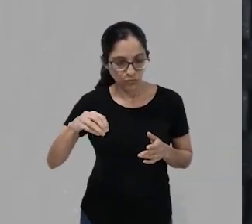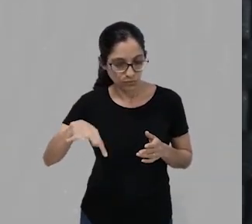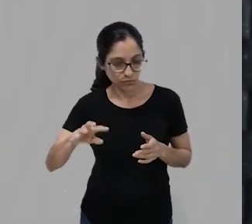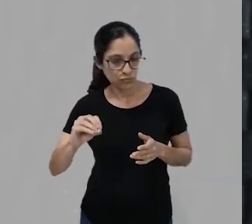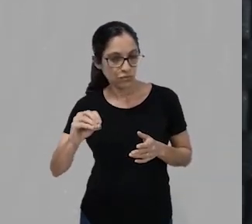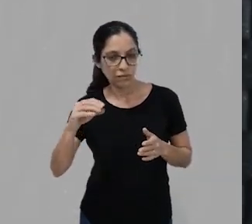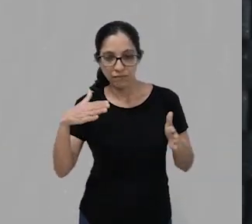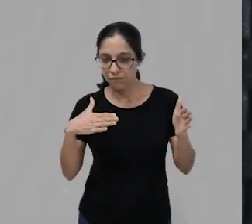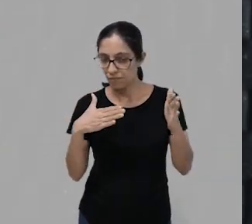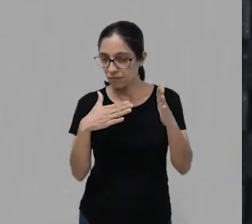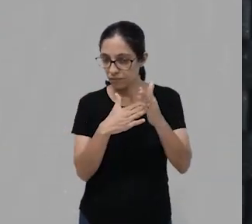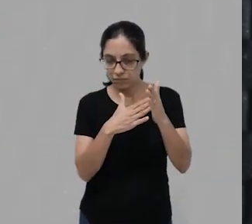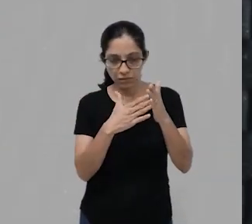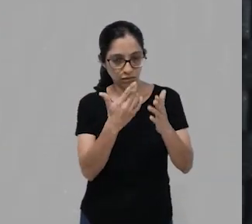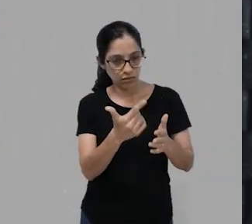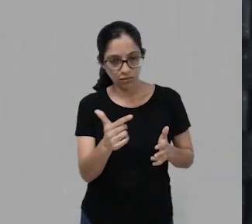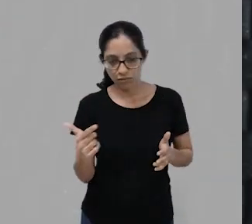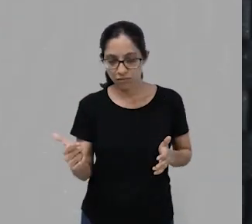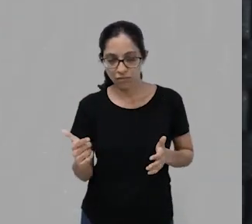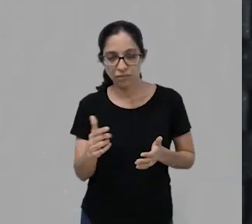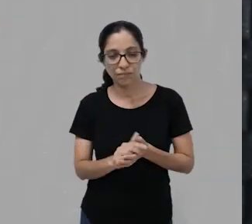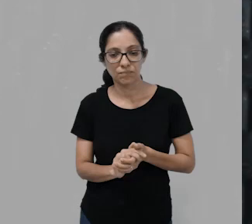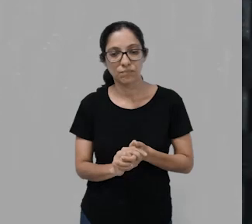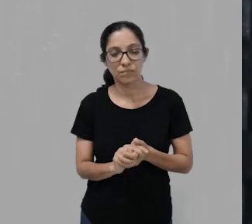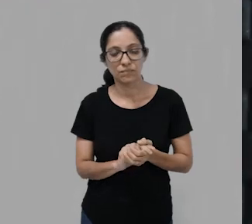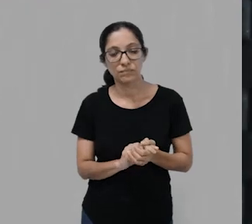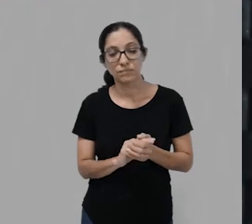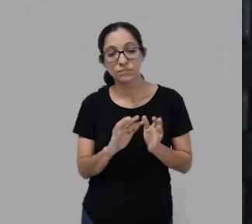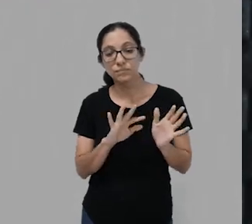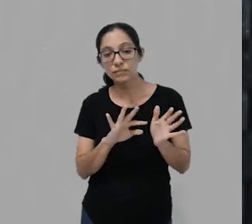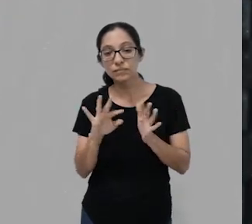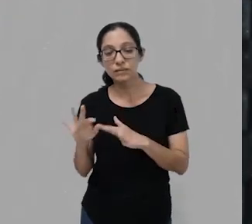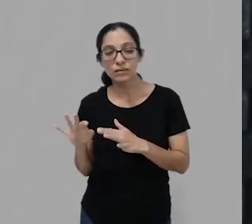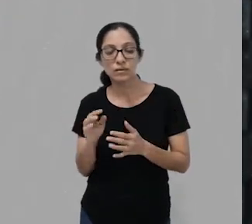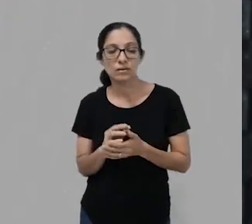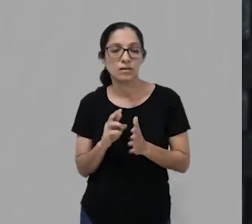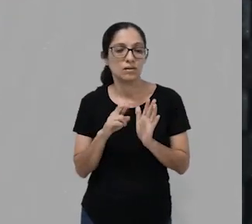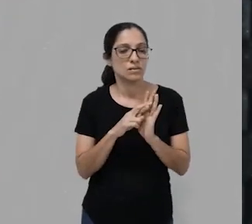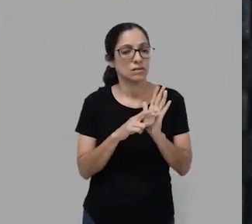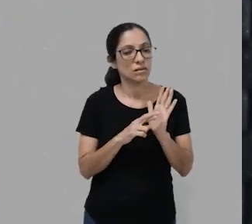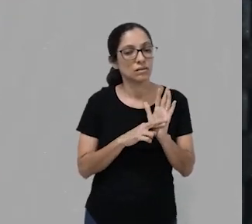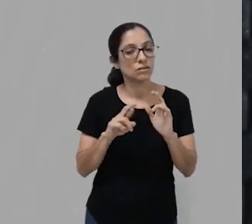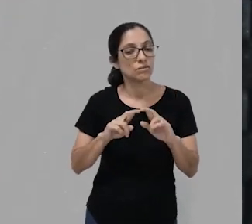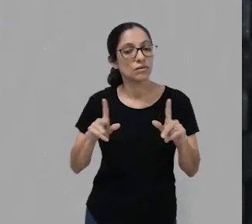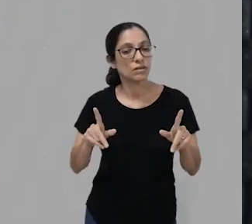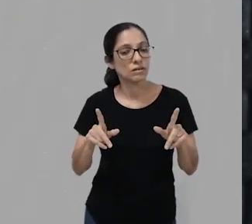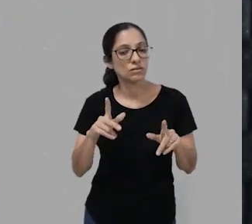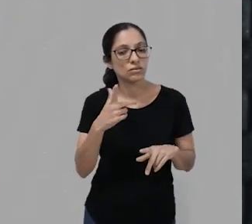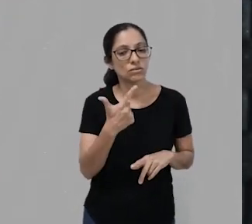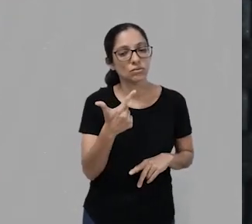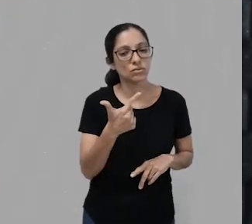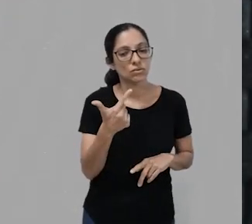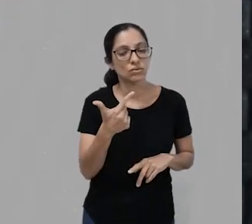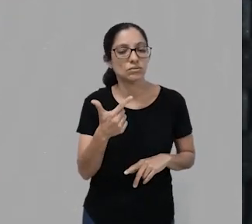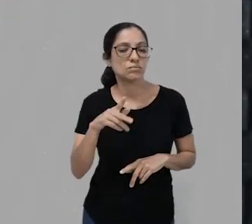limitação de pontos. Tá aqui, ó, 30-29. Aí já não necessita dessa regrinha da diferença de 2